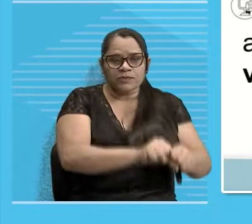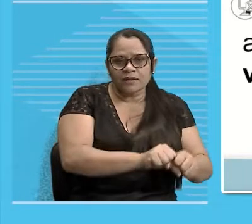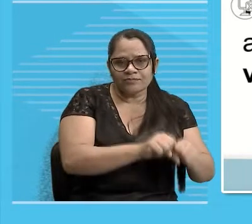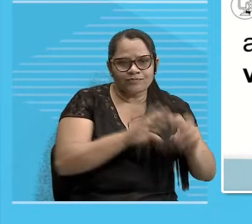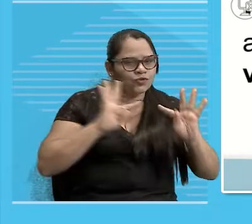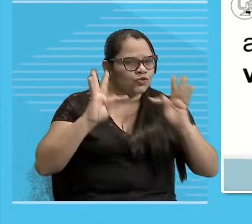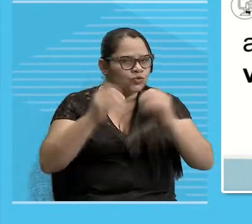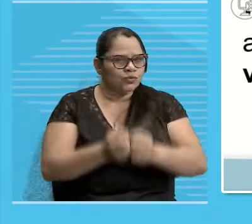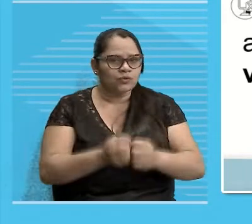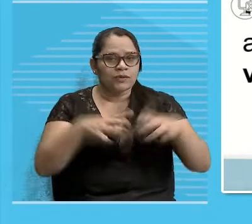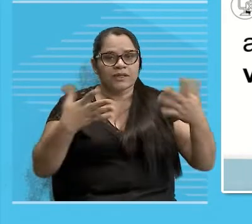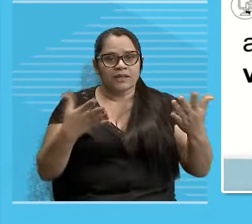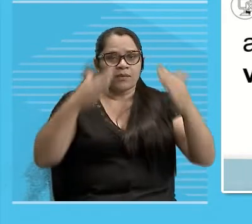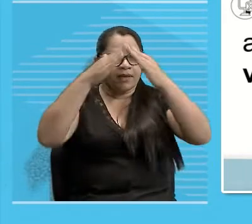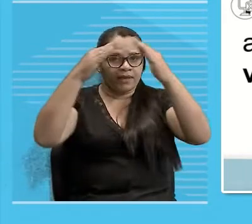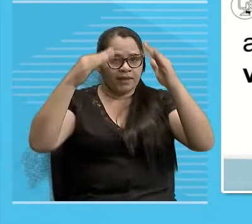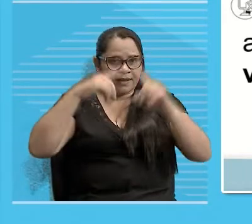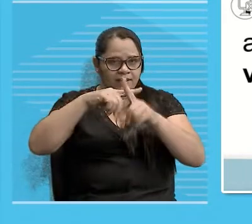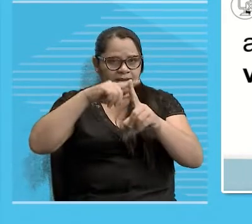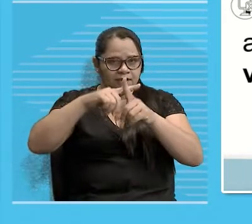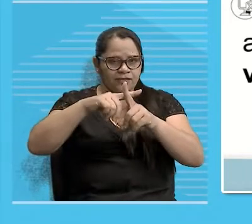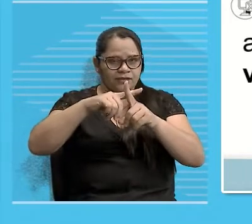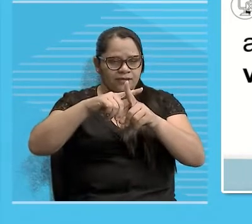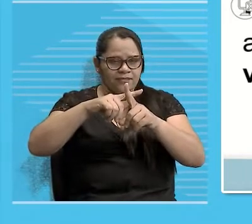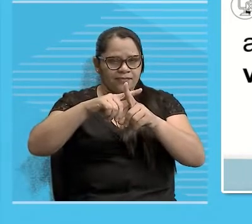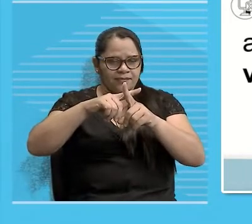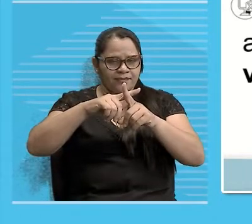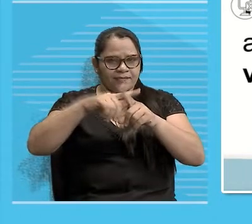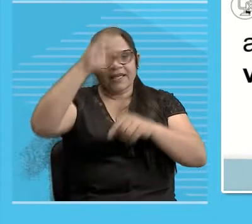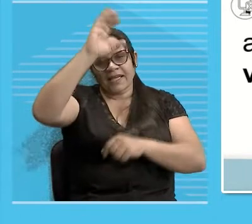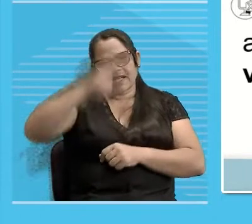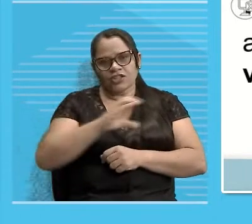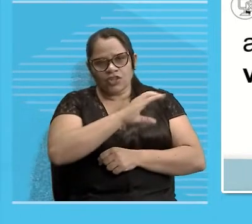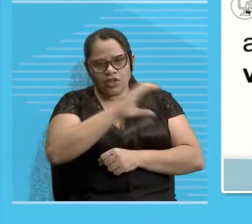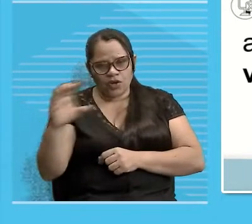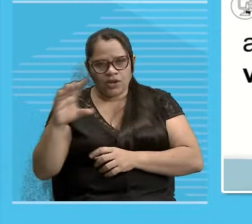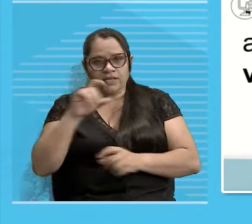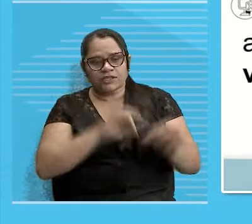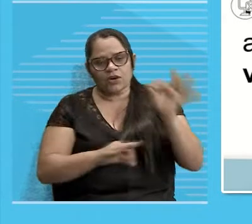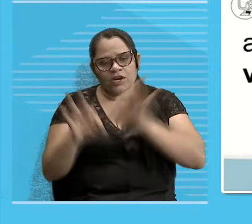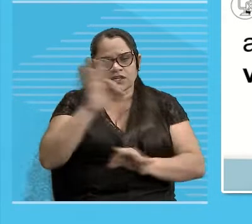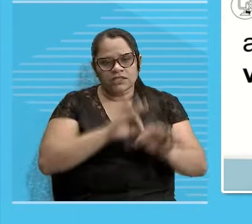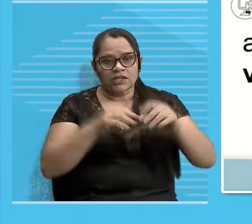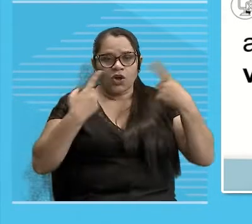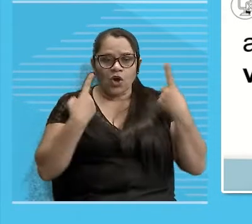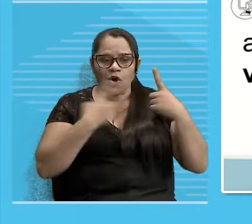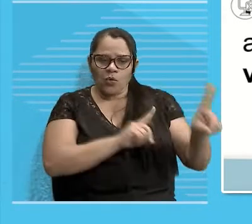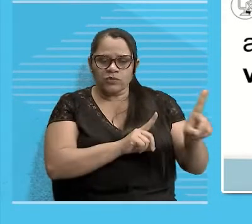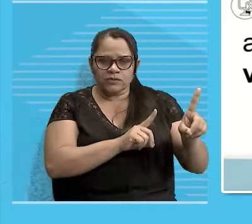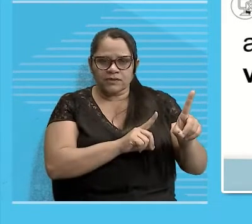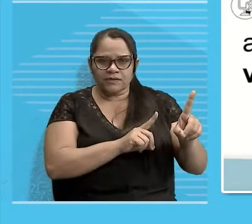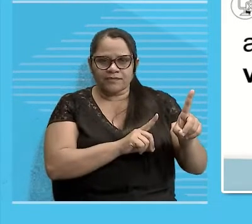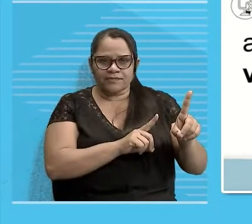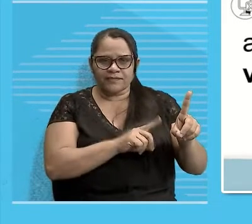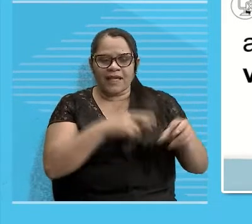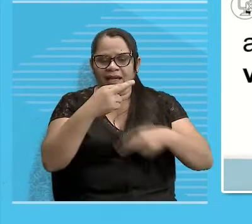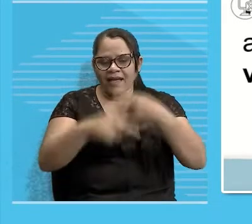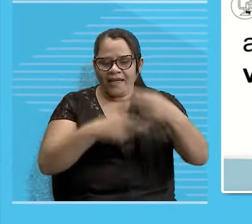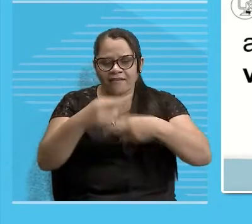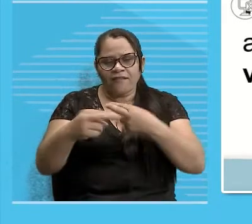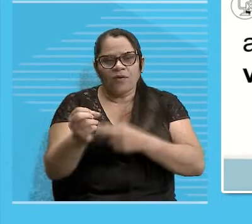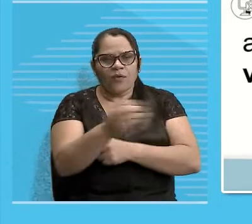A Igreja Católica, aí, ó, vai se reorganizar contra a Reforma. E aí nós temos o movimento de